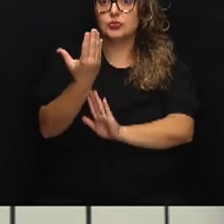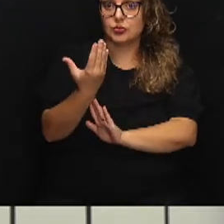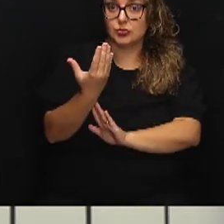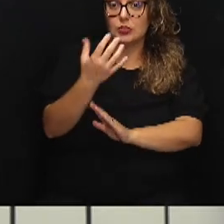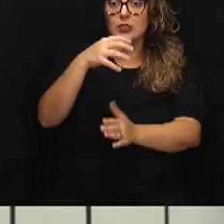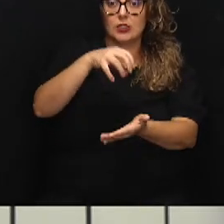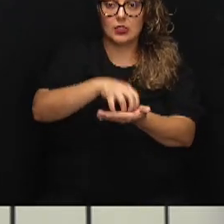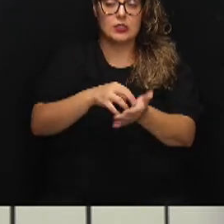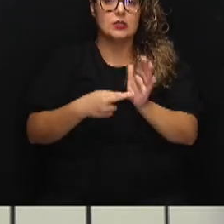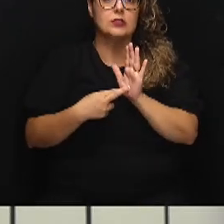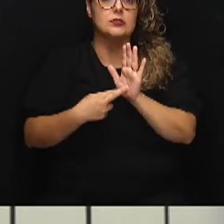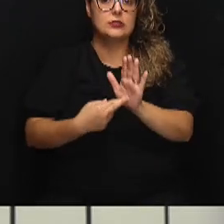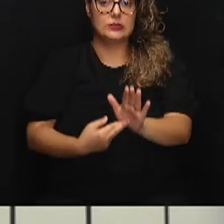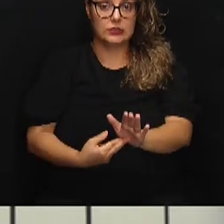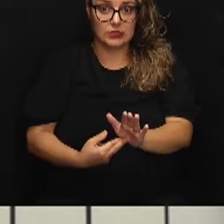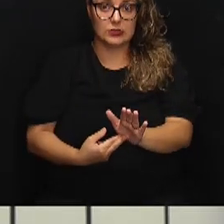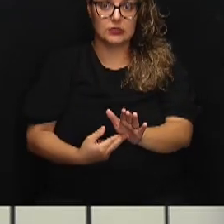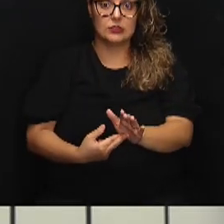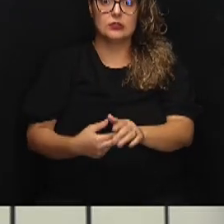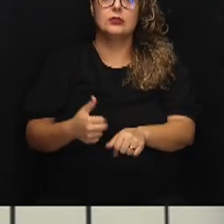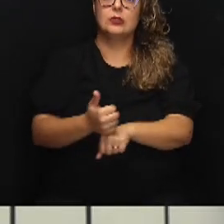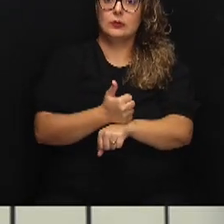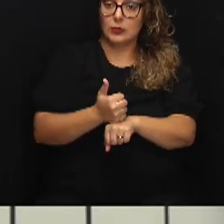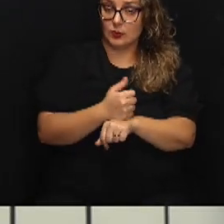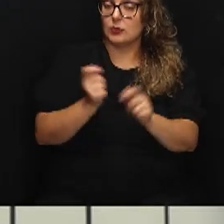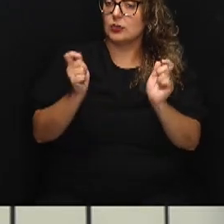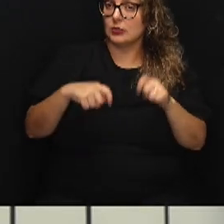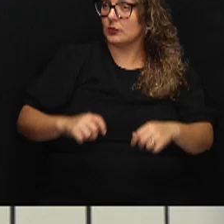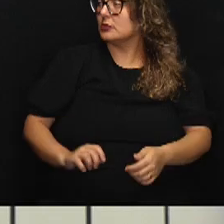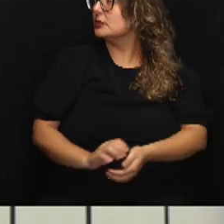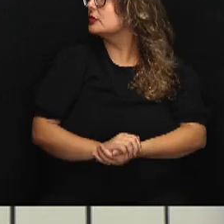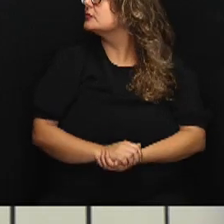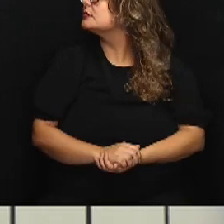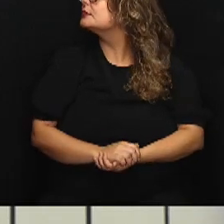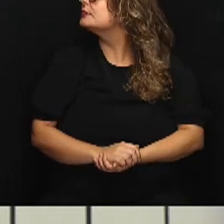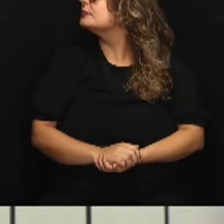de referência e profissionais capacitados.